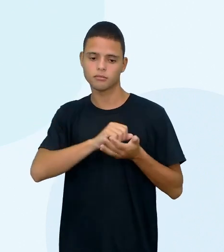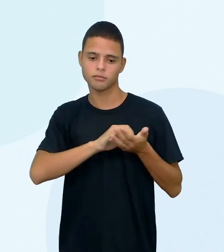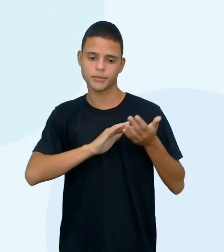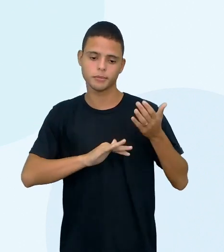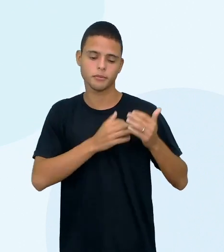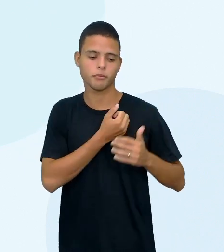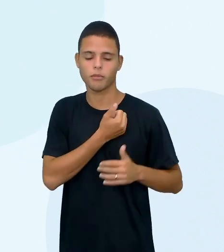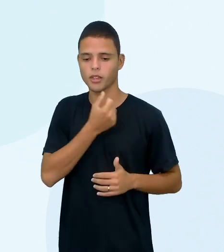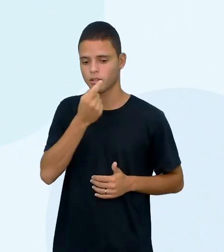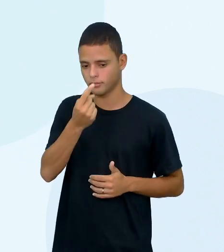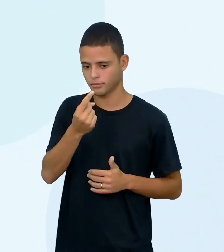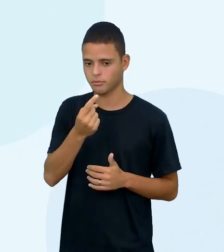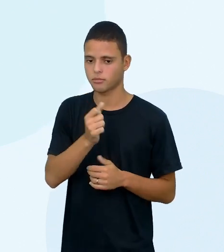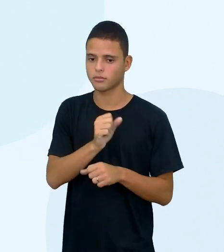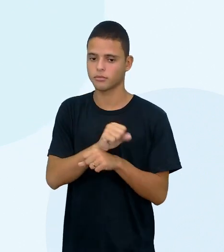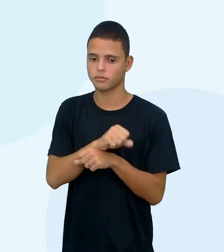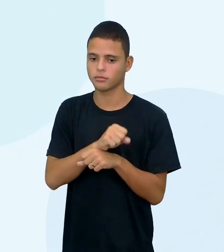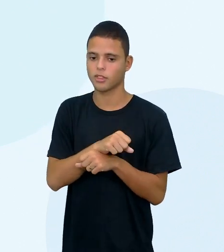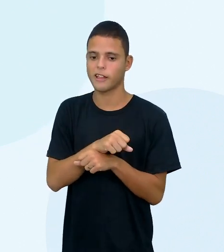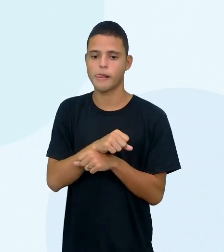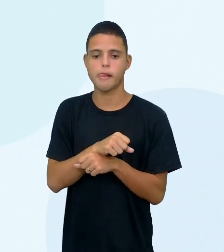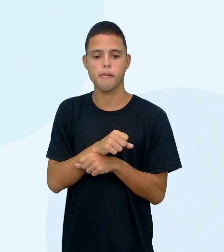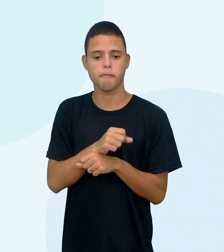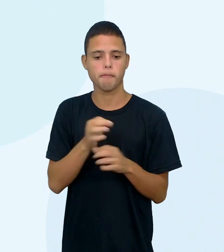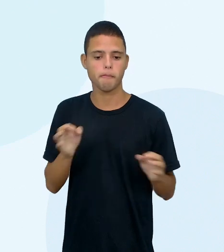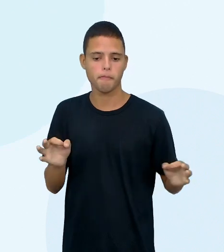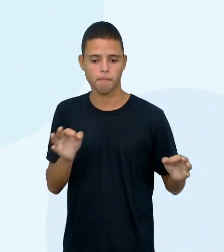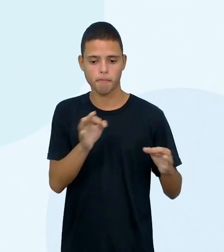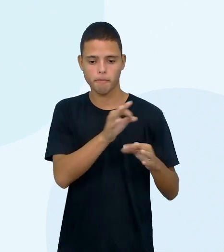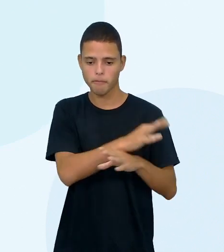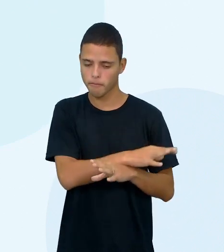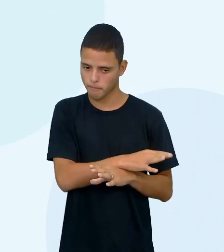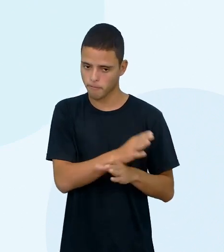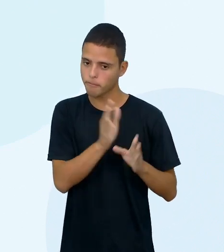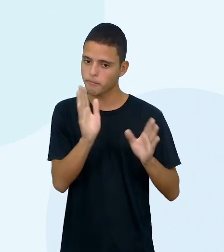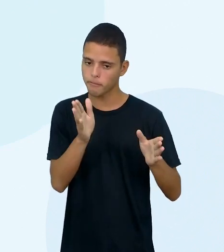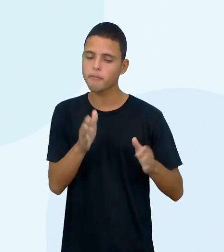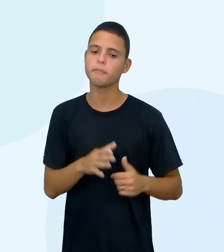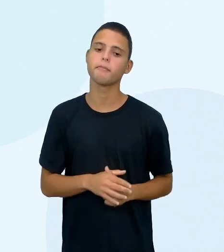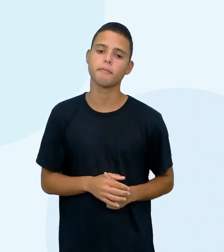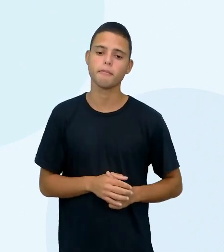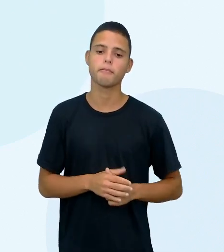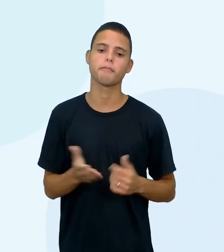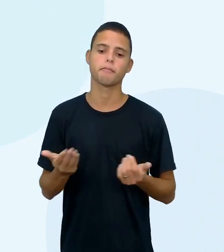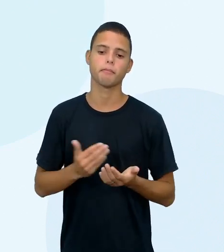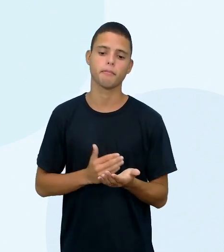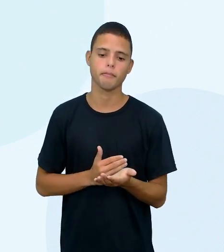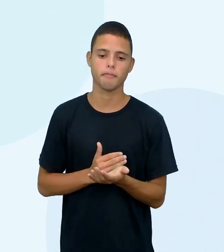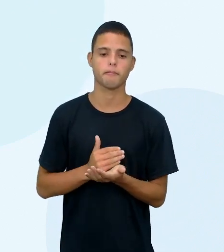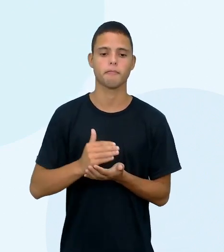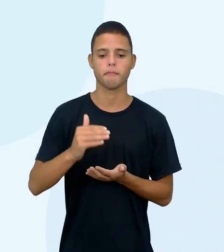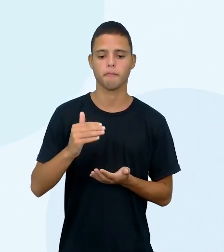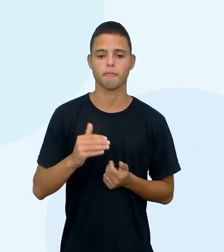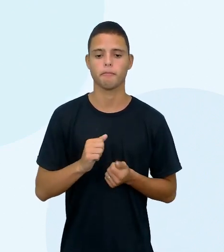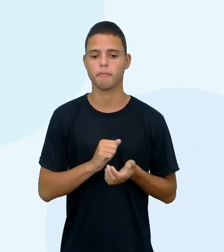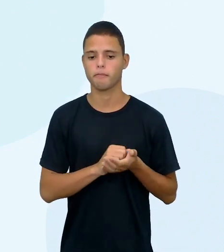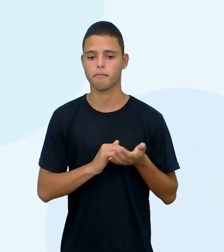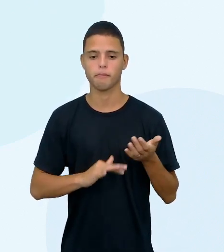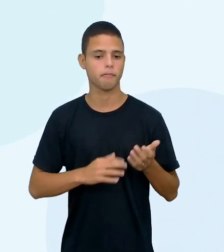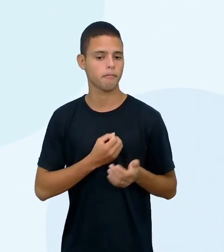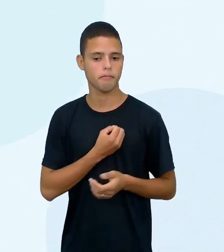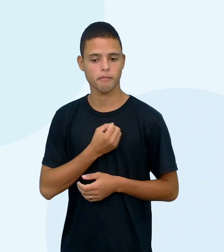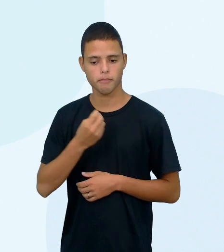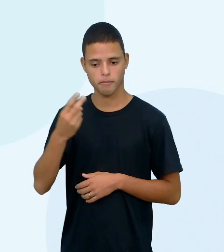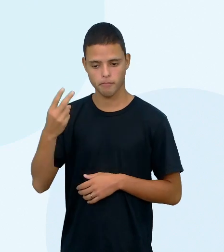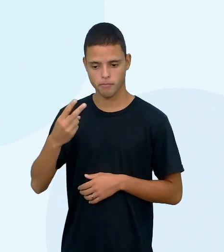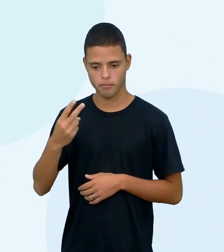atividade 1, exato. A gente encerrou então a atividade 1 e estamos aí iniciando a atividade 2